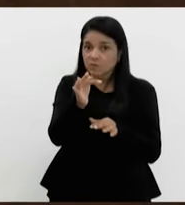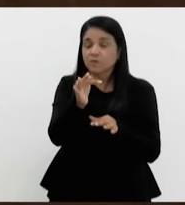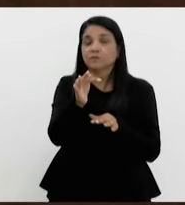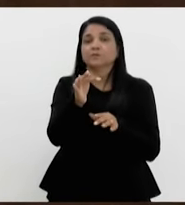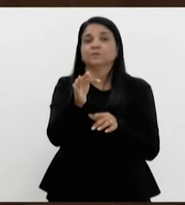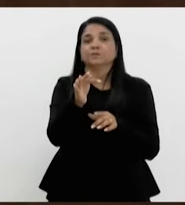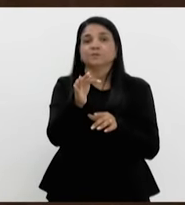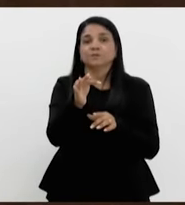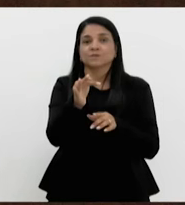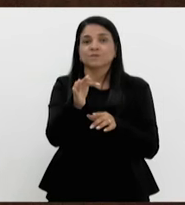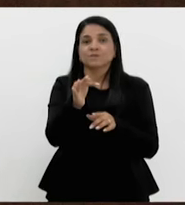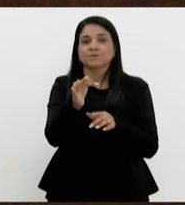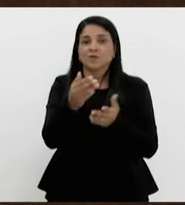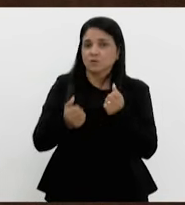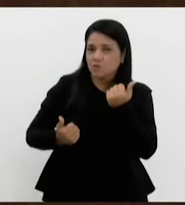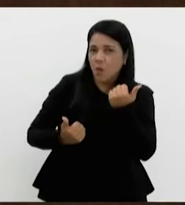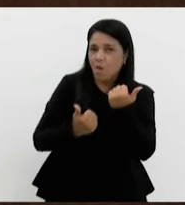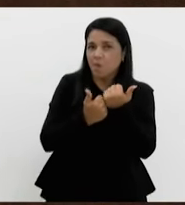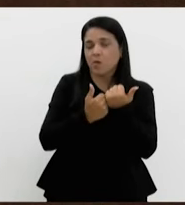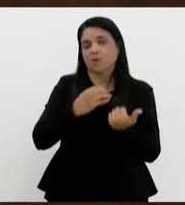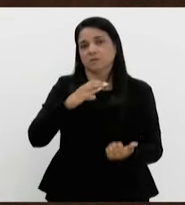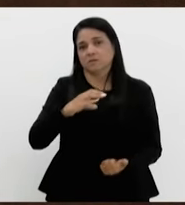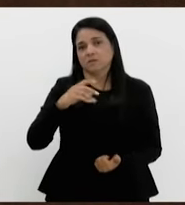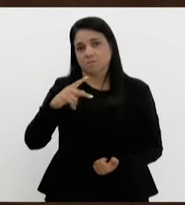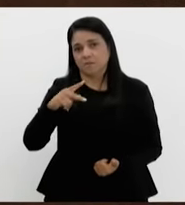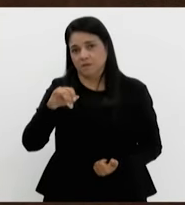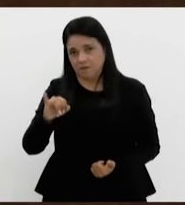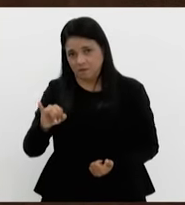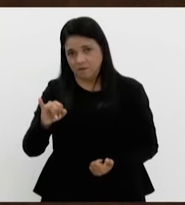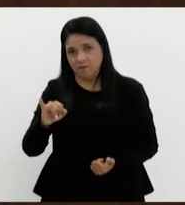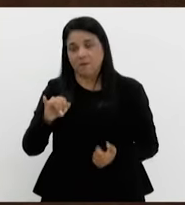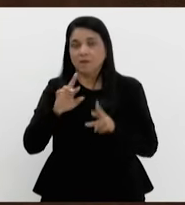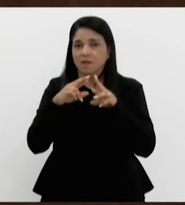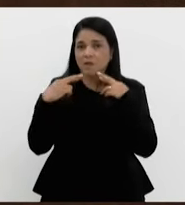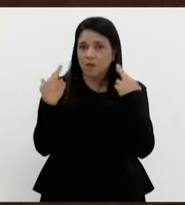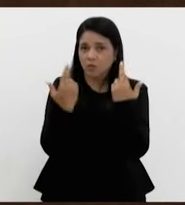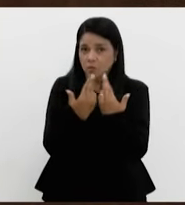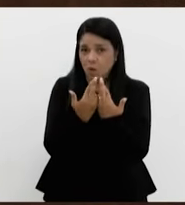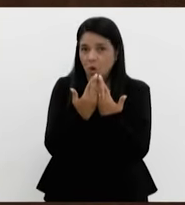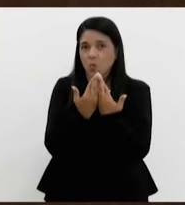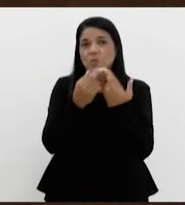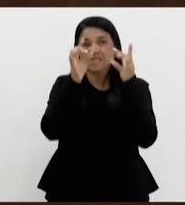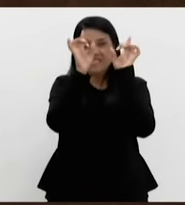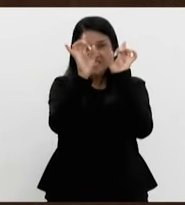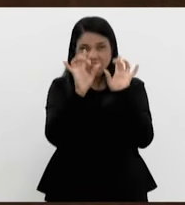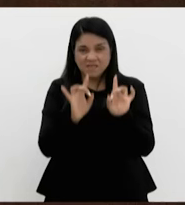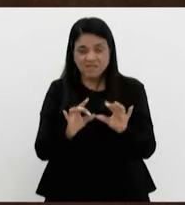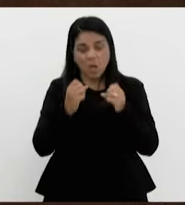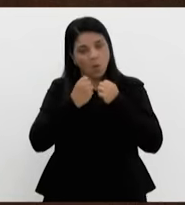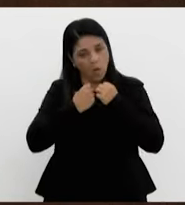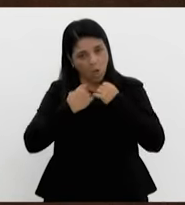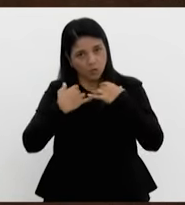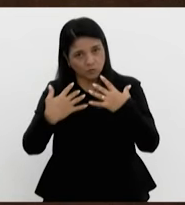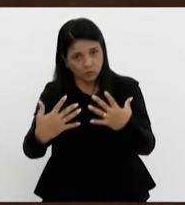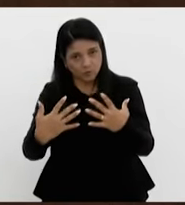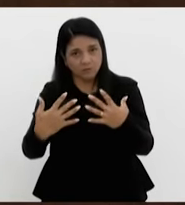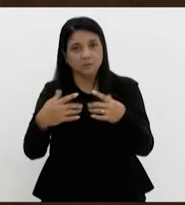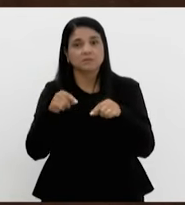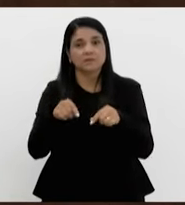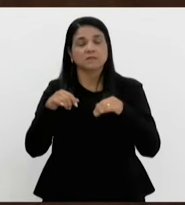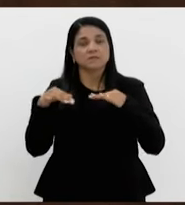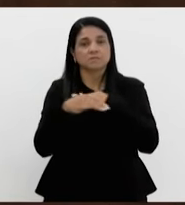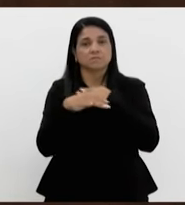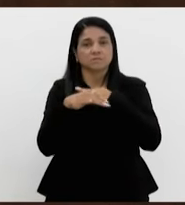o nosso apoio à CPI, que teremos uma reunião específica, também uma audiência pública, para a cidade de